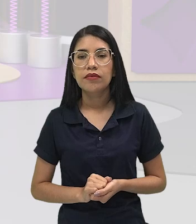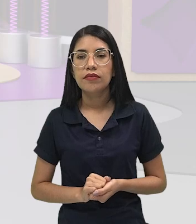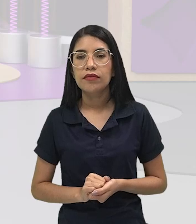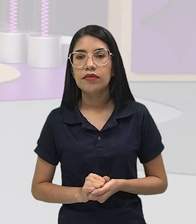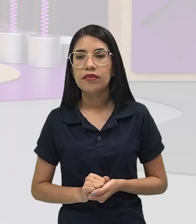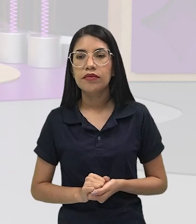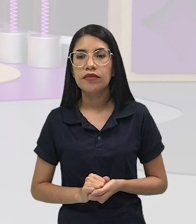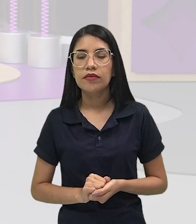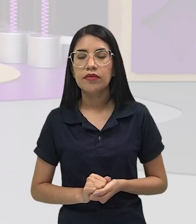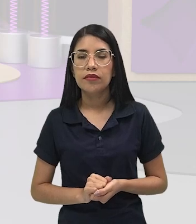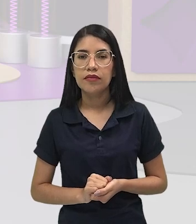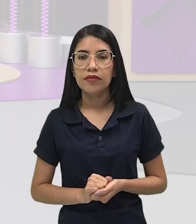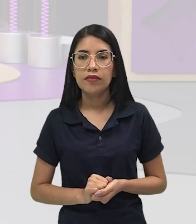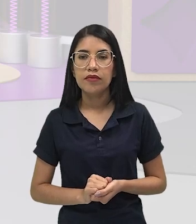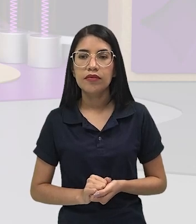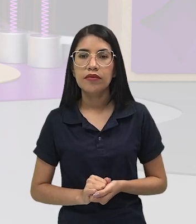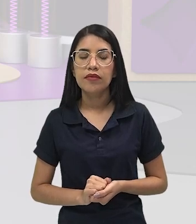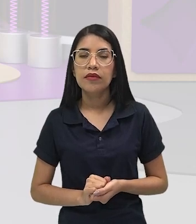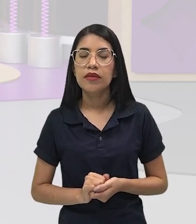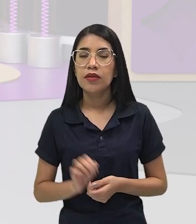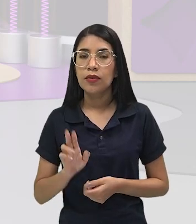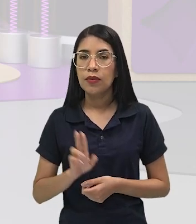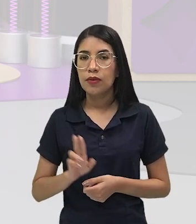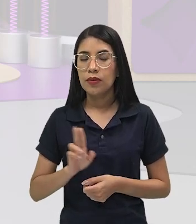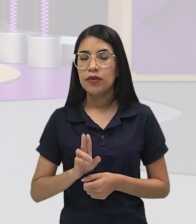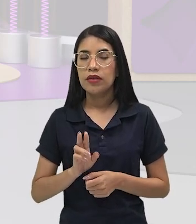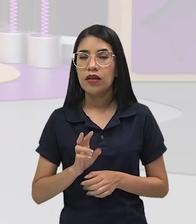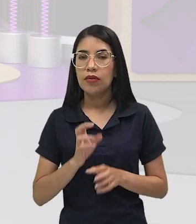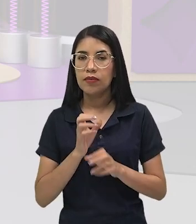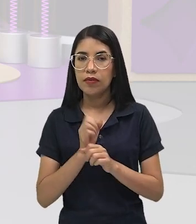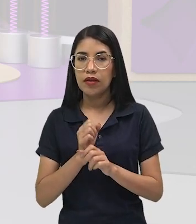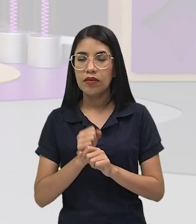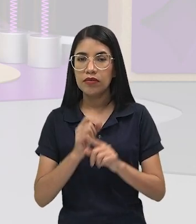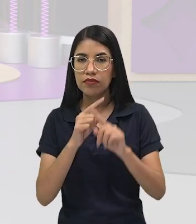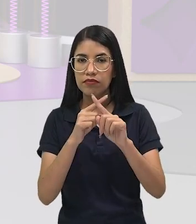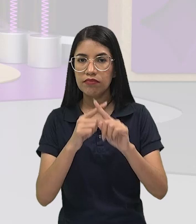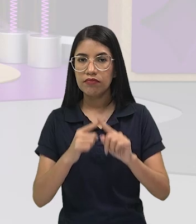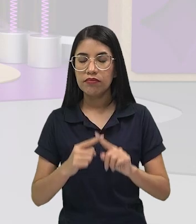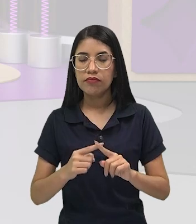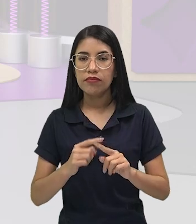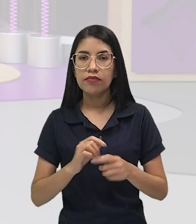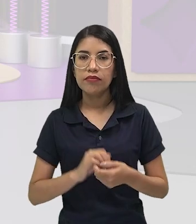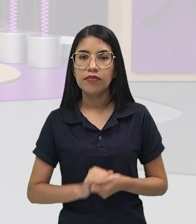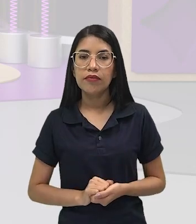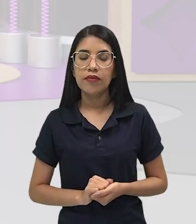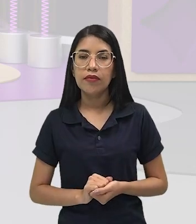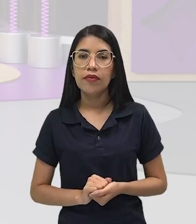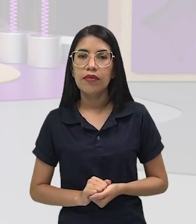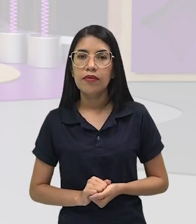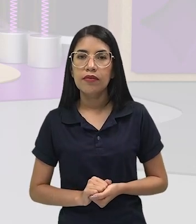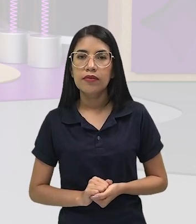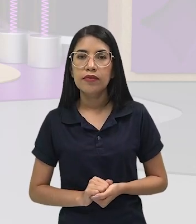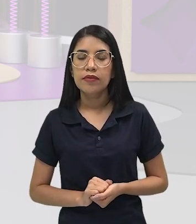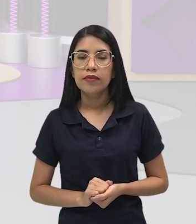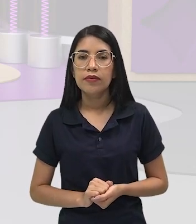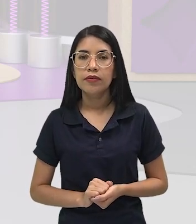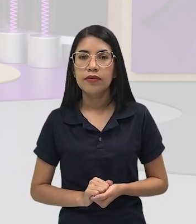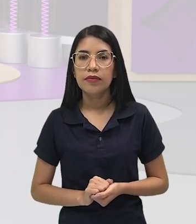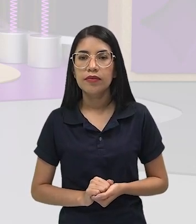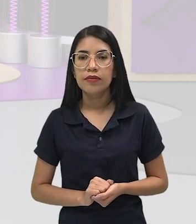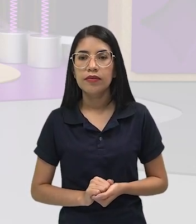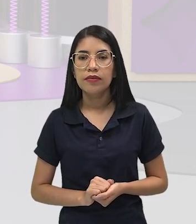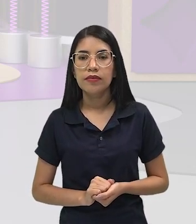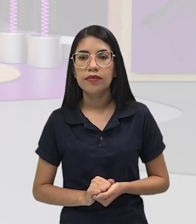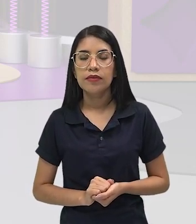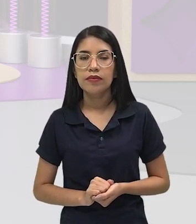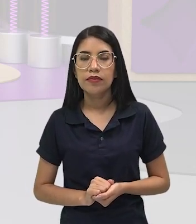numa boa. E aí você utiliza essa propriedade, né, da proporção, que já que eu vou utilizar a regra de 3, o produto dos extremos é igual ao